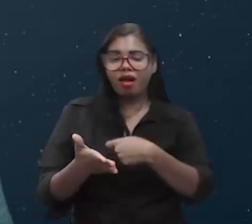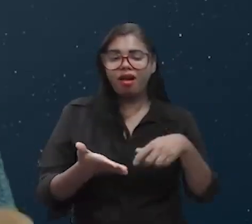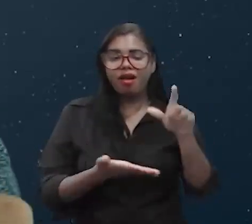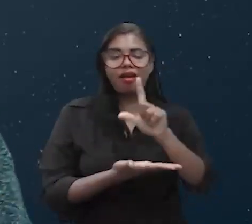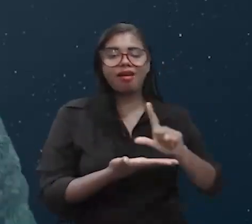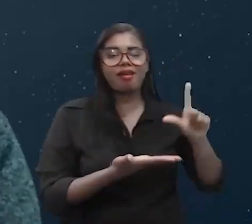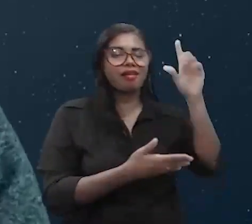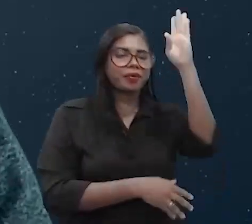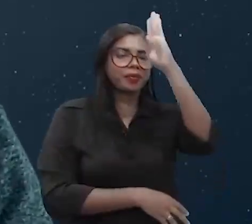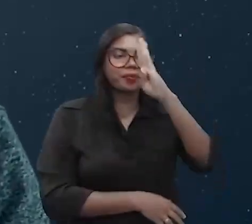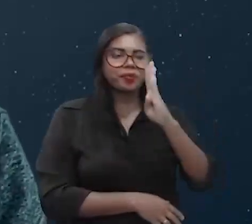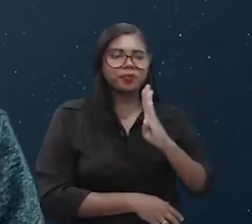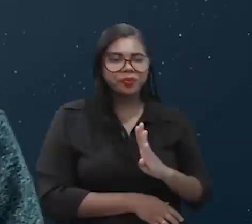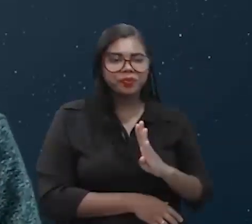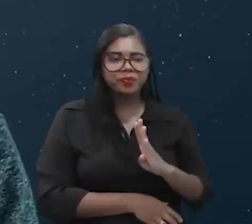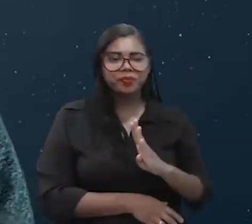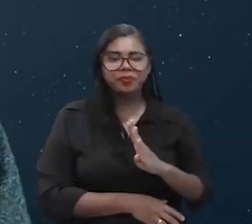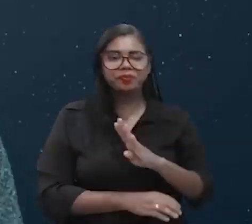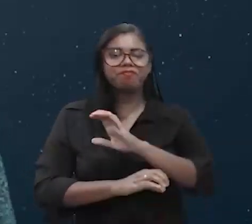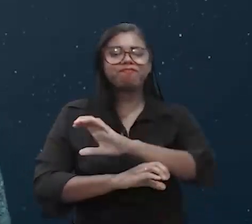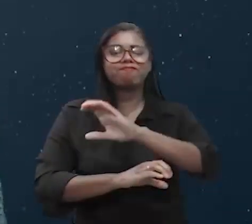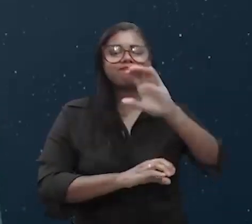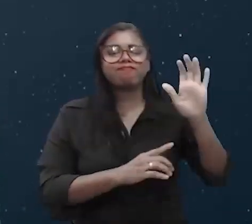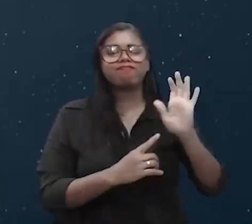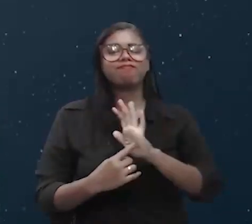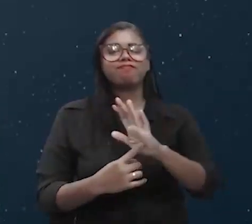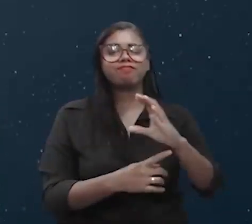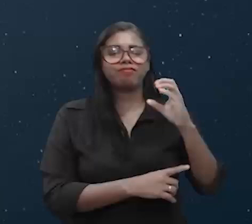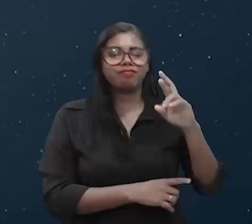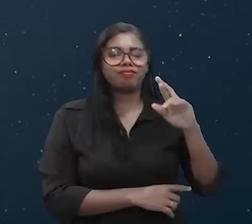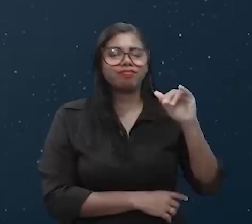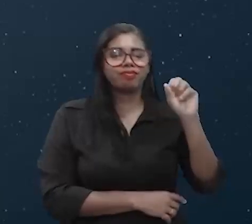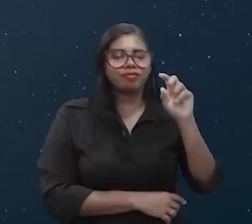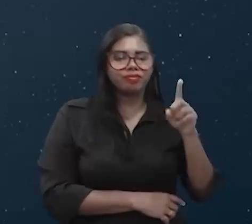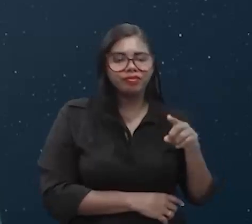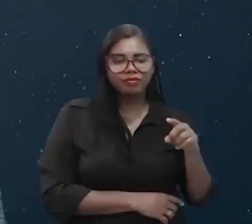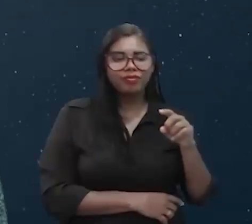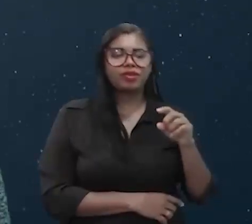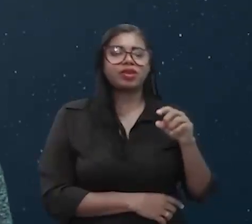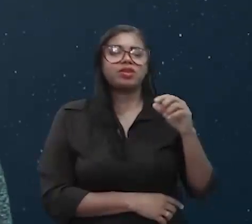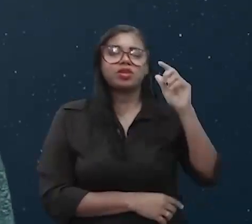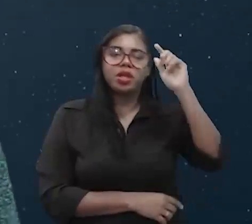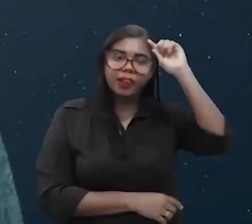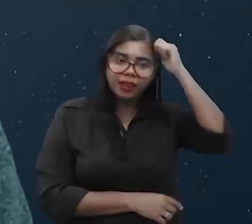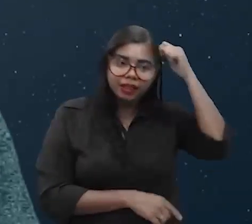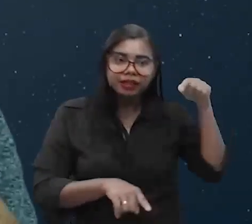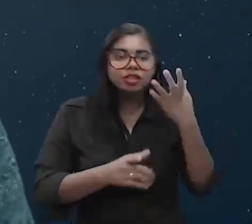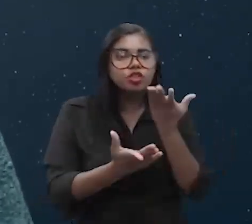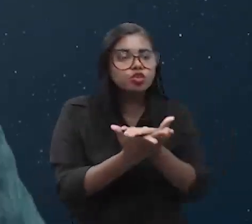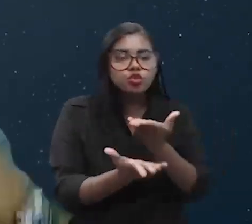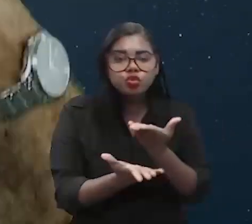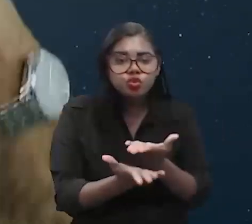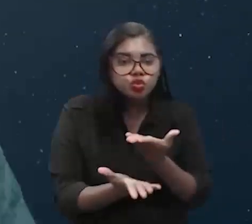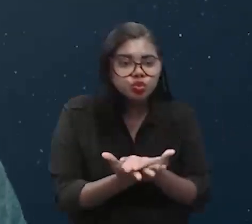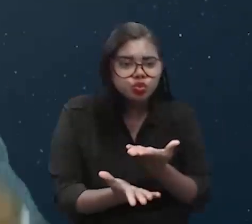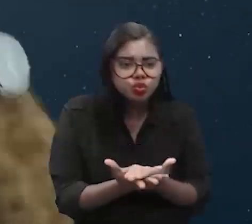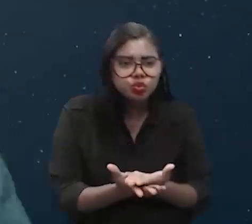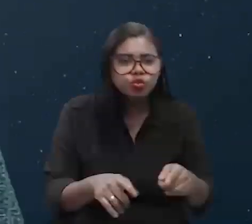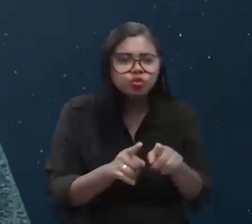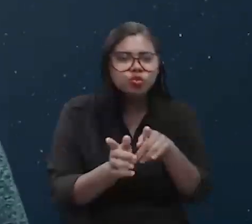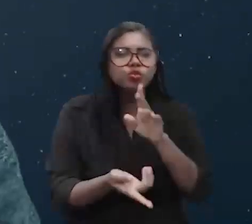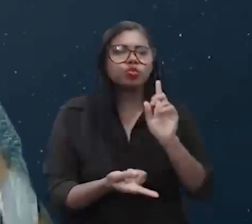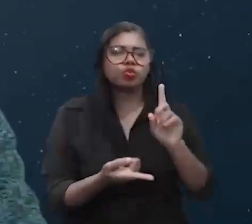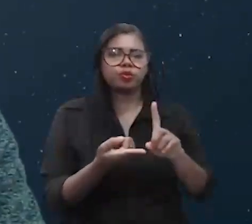por exemplo, o Cruz e Souza, negro também, e estudou muito pouco o maior